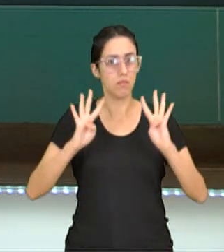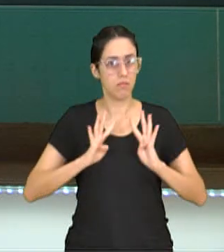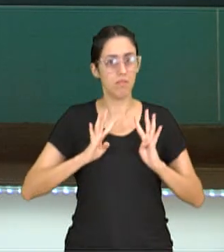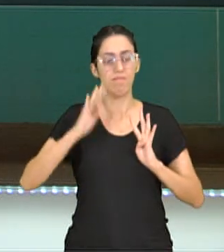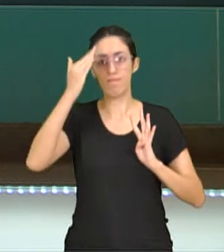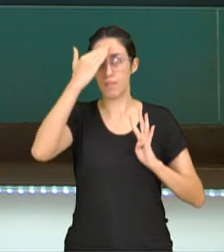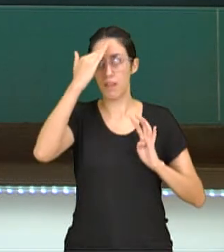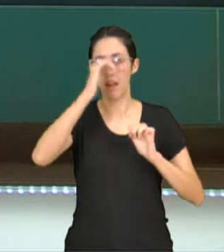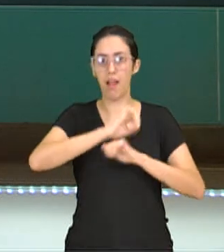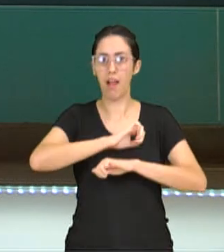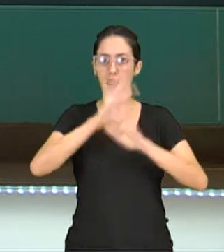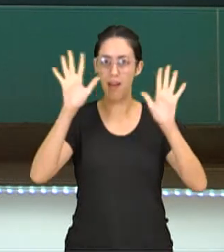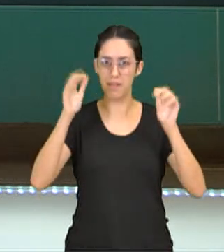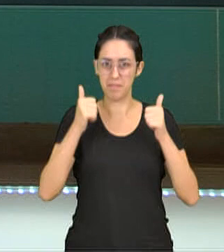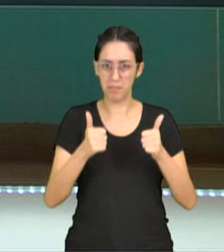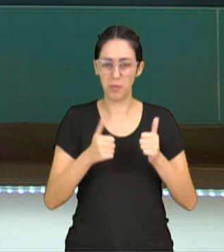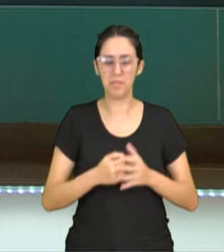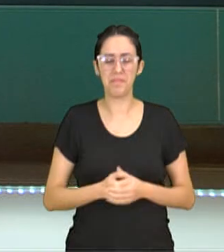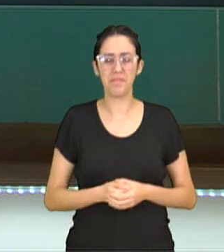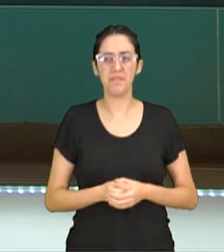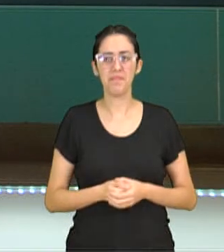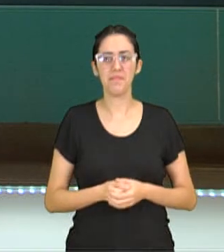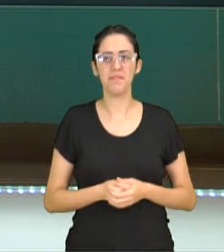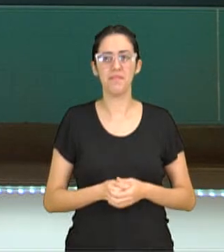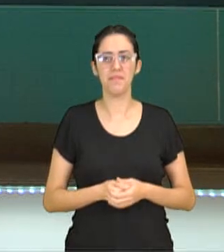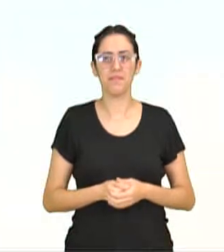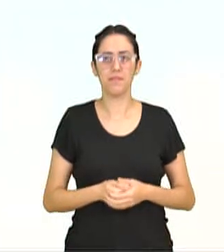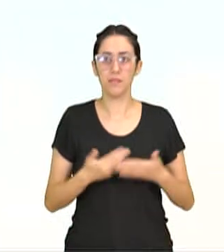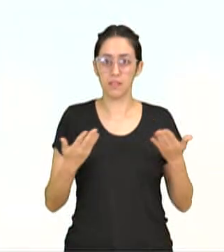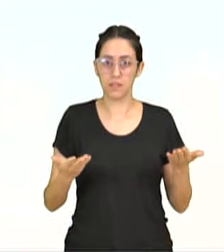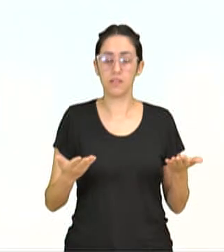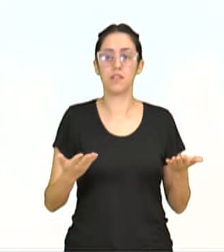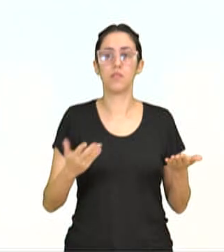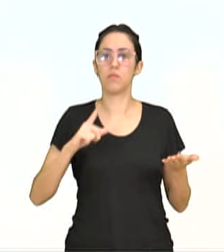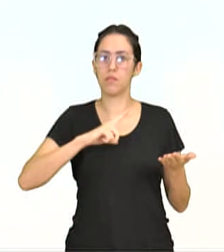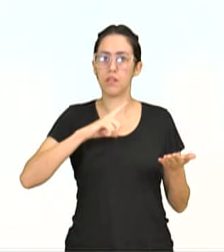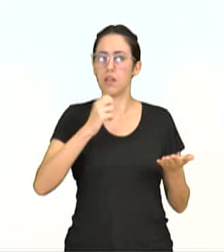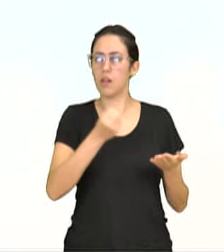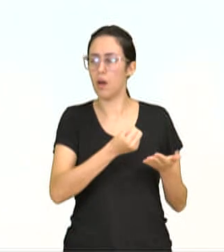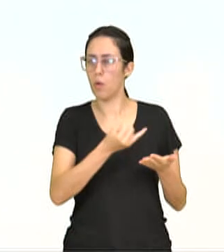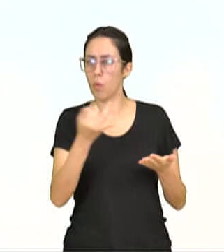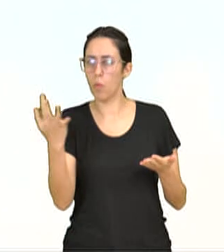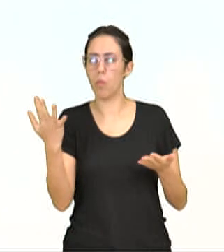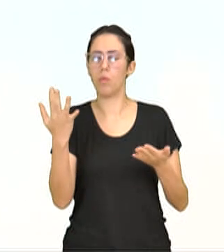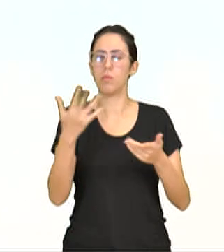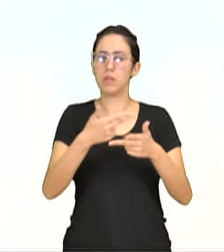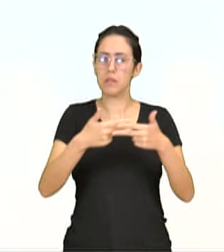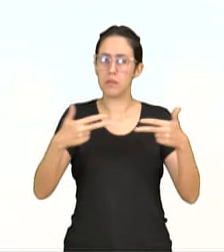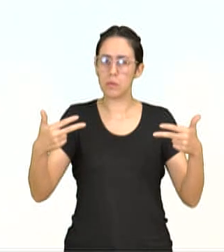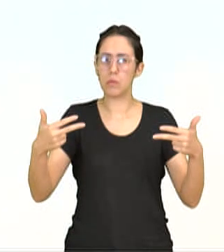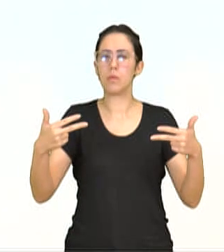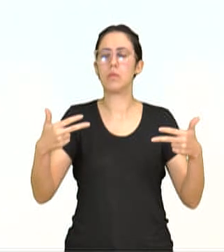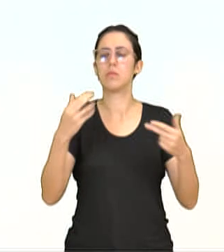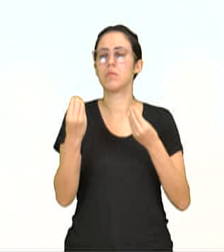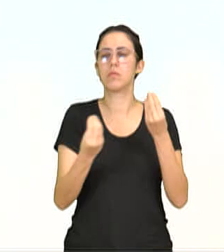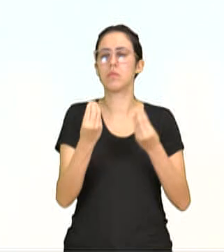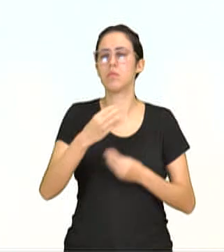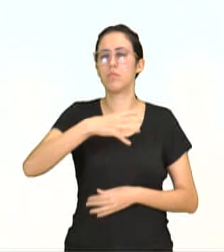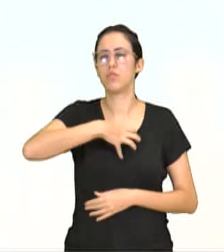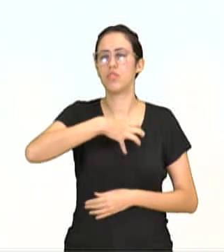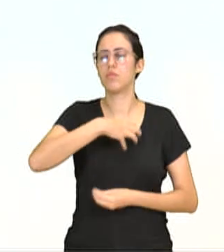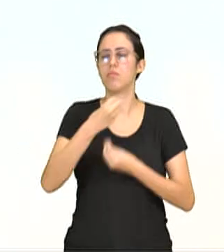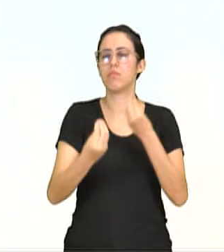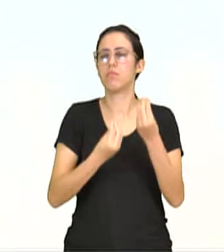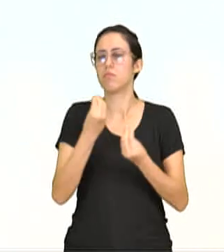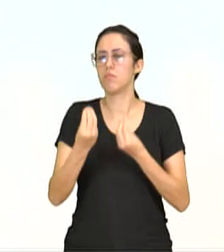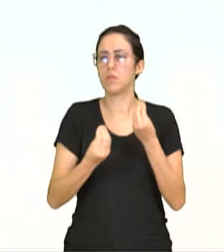entendendo. Ok? Então, para isso, gente, nós vamos lembrar de algumas ferramentas, né? Quais são essas técnicas de fatoração? Quais